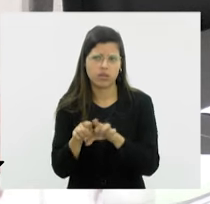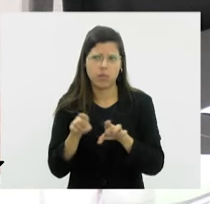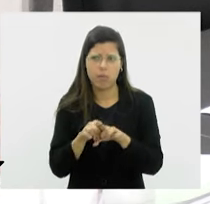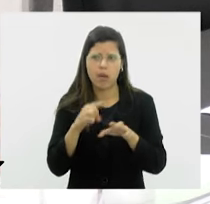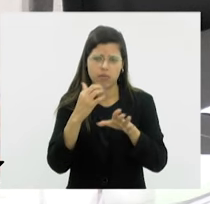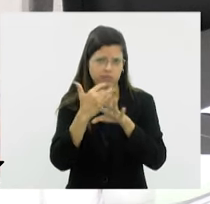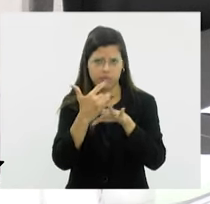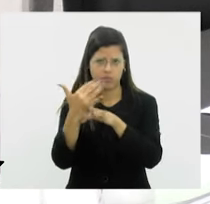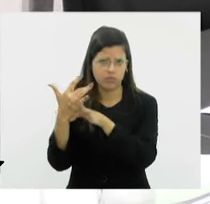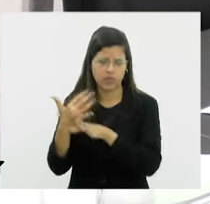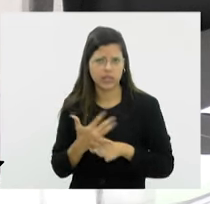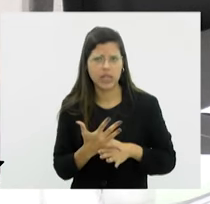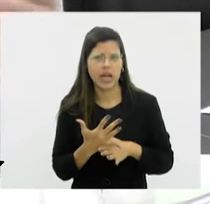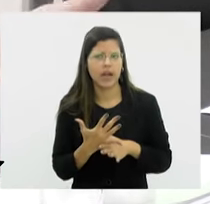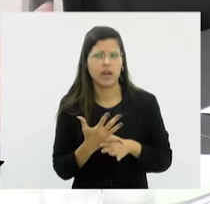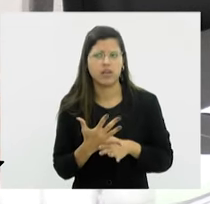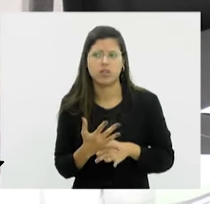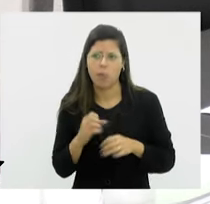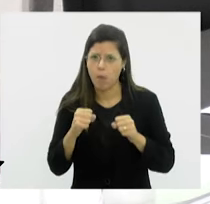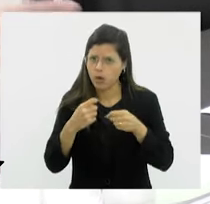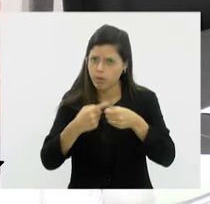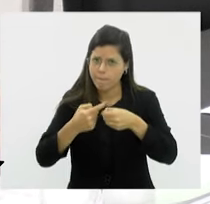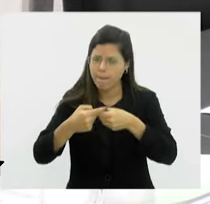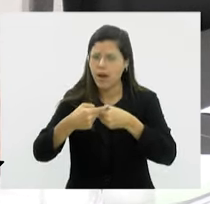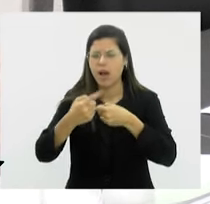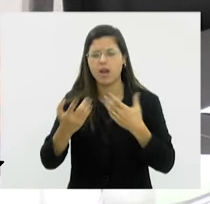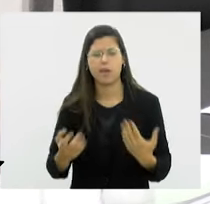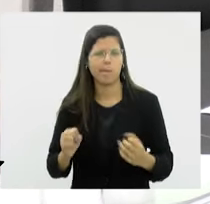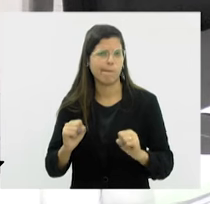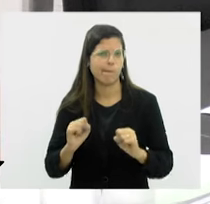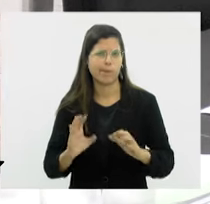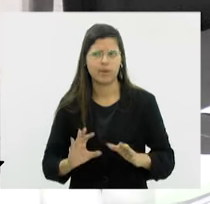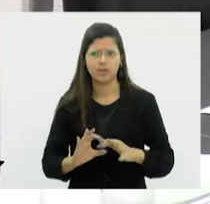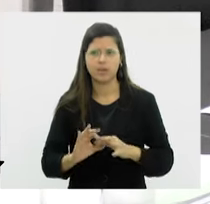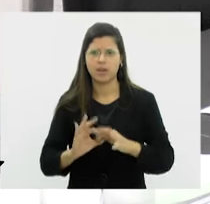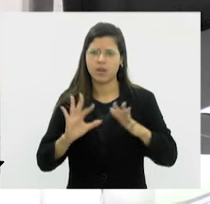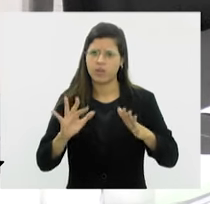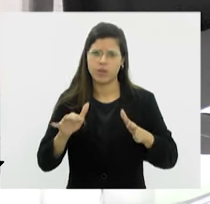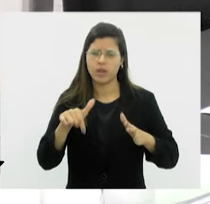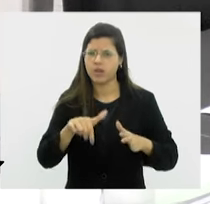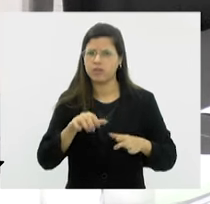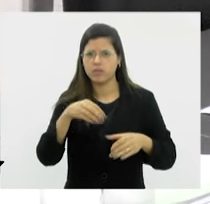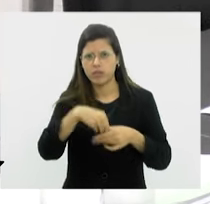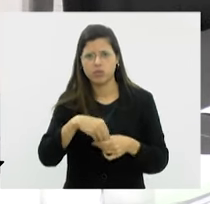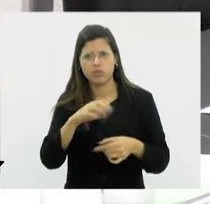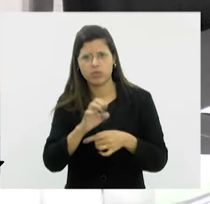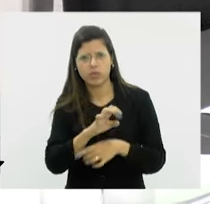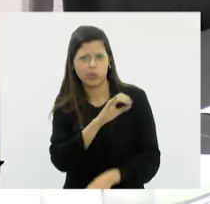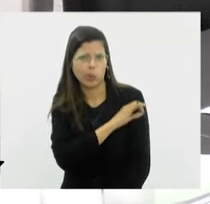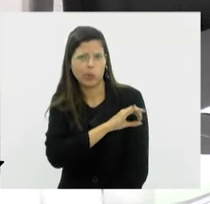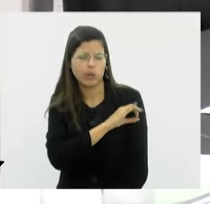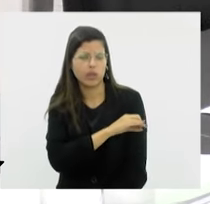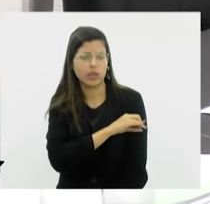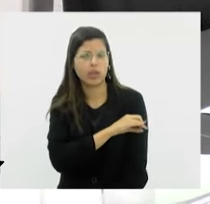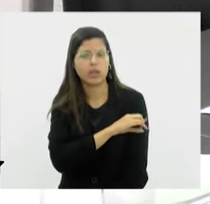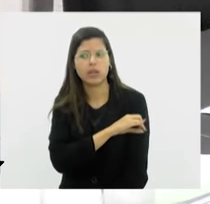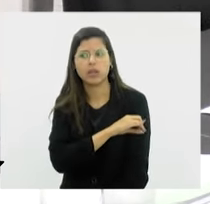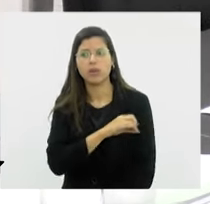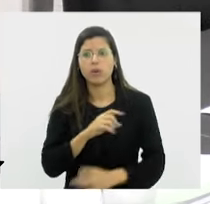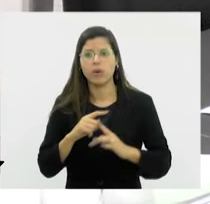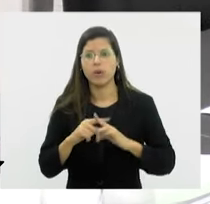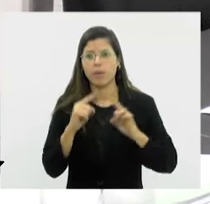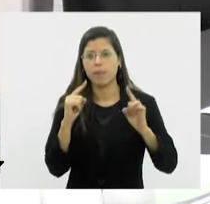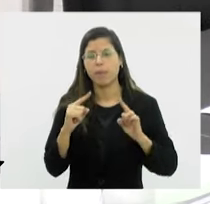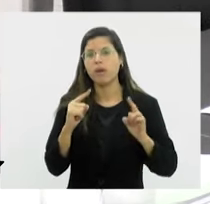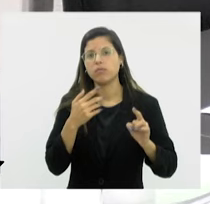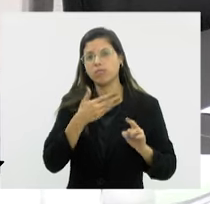claro. Pode fazer menção a bairros, pode fazer menção a qualquer coisa que esteja no âmbito do Estado do Rio de Janeiro. No entanto, pode parecer a